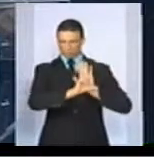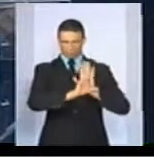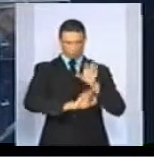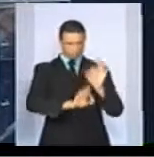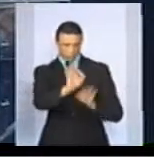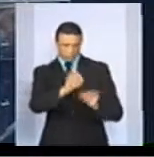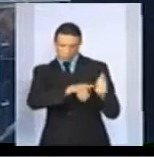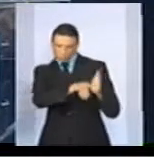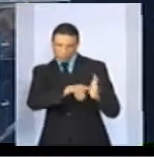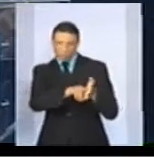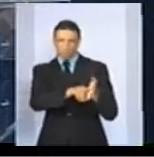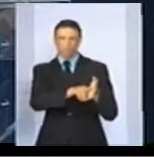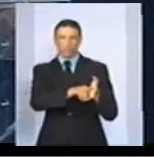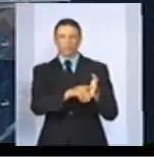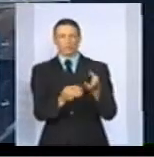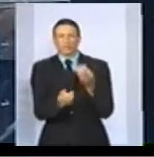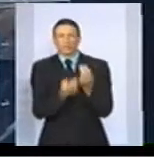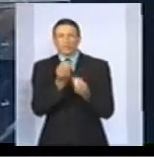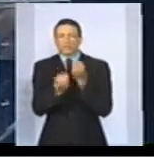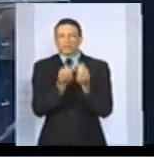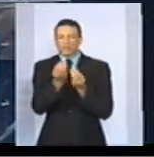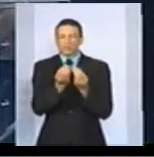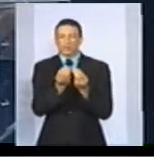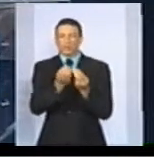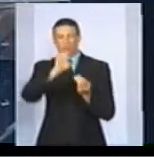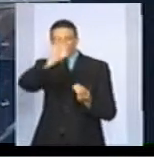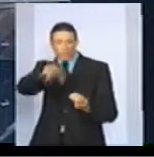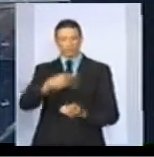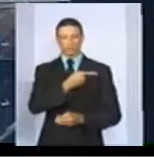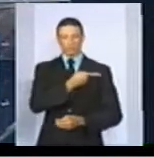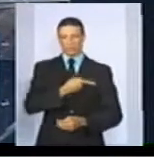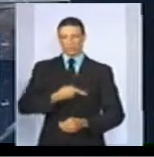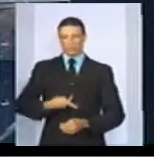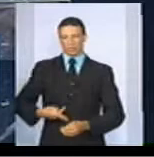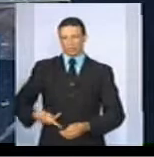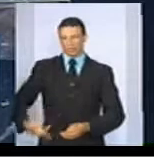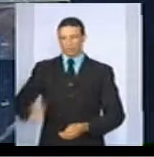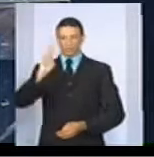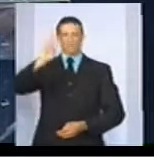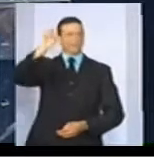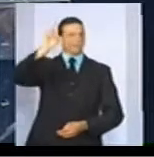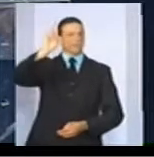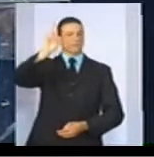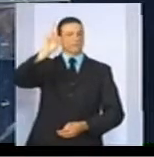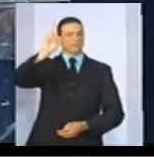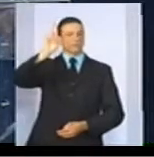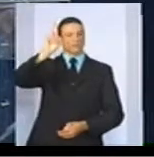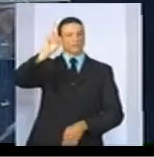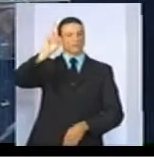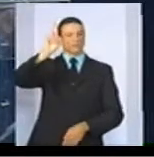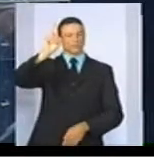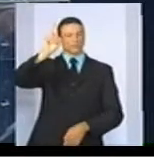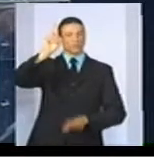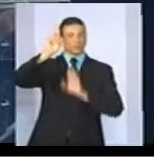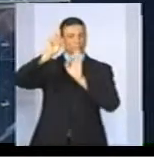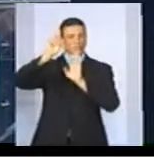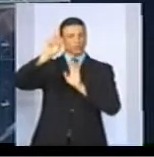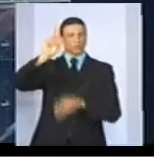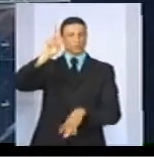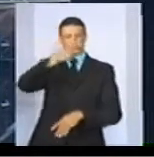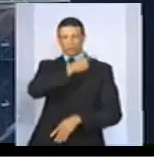leis se fazia de forma prévia na presidência da república quando o então